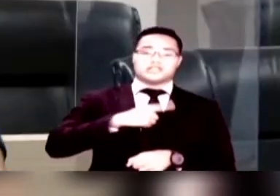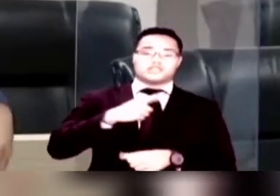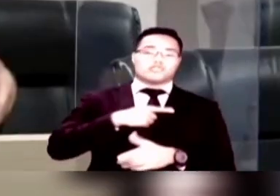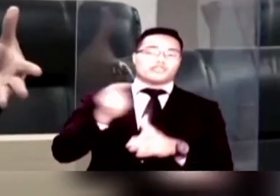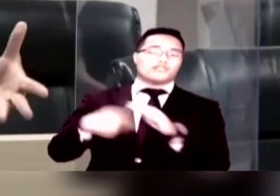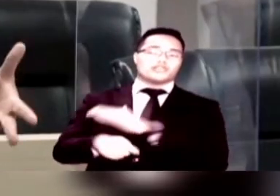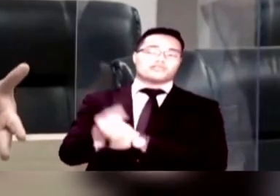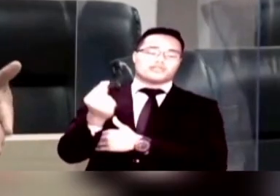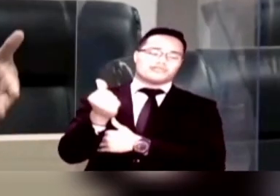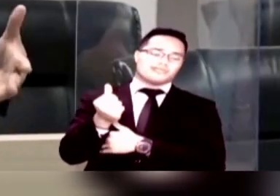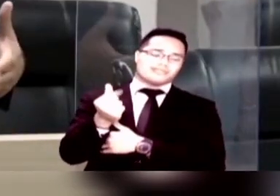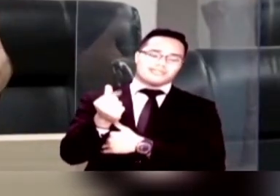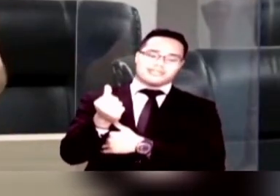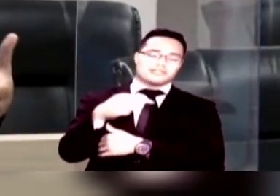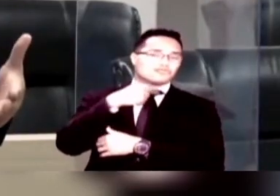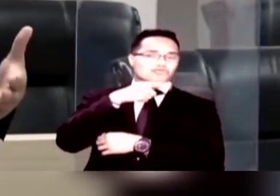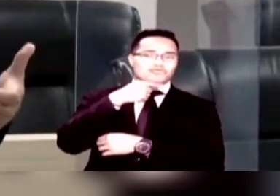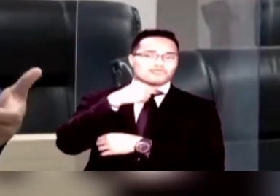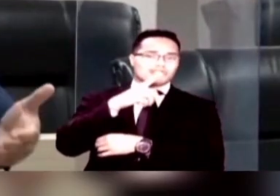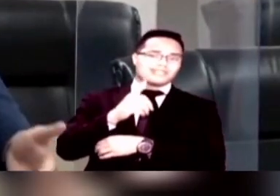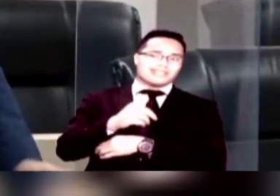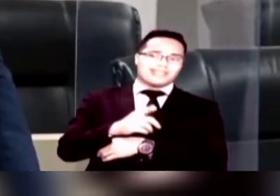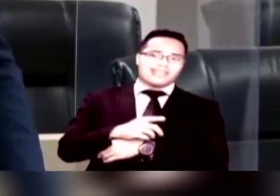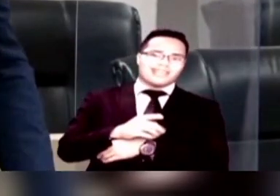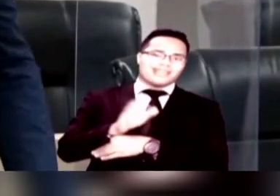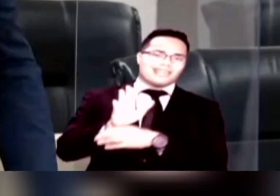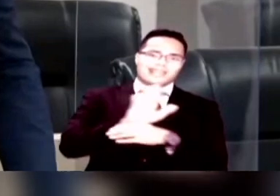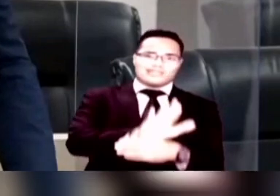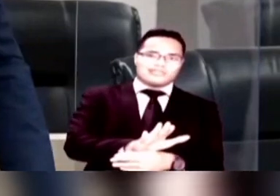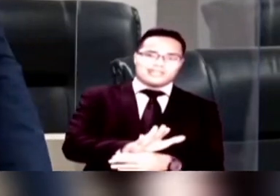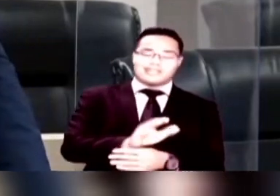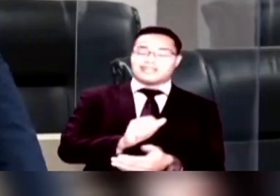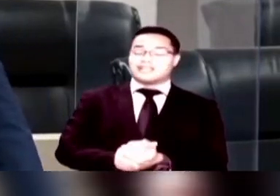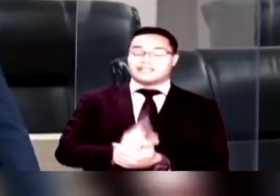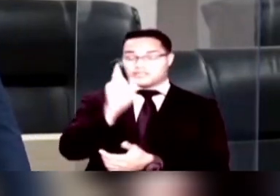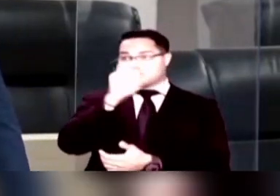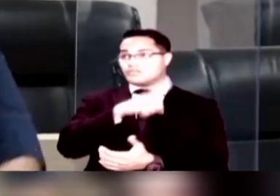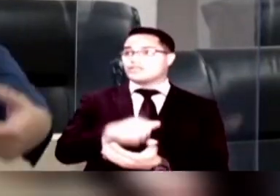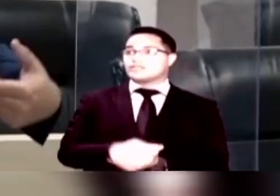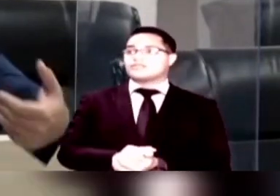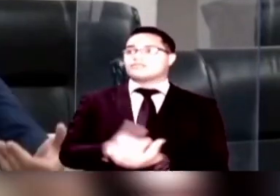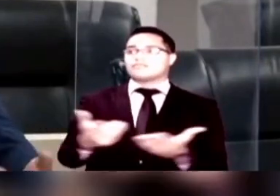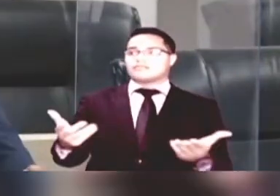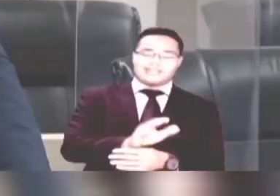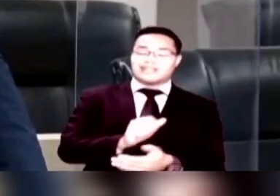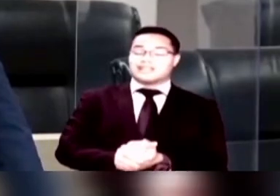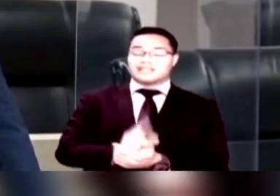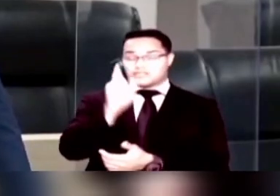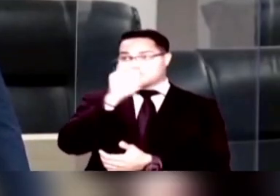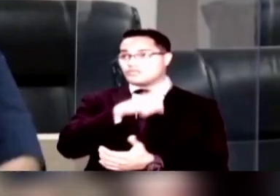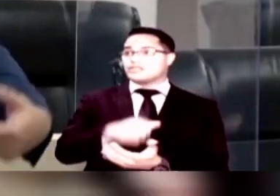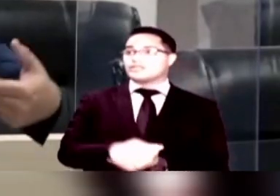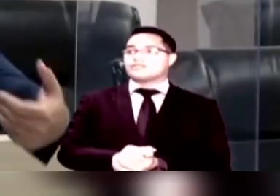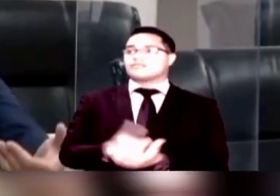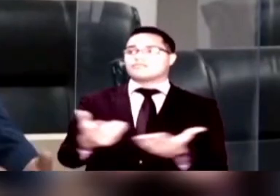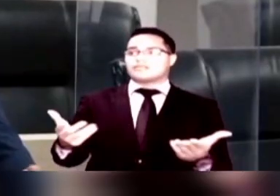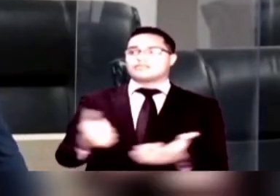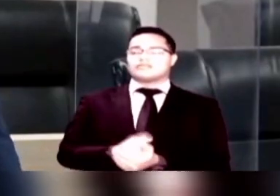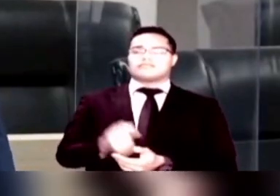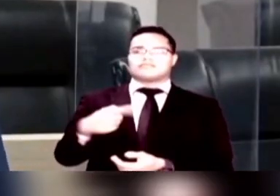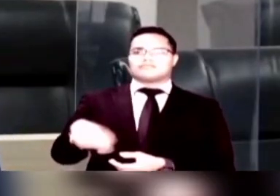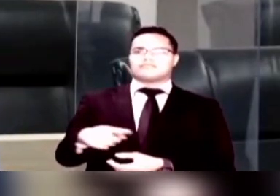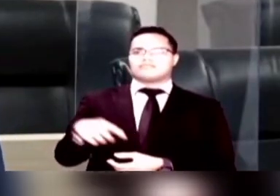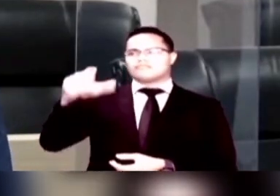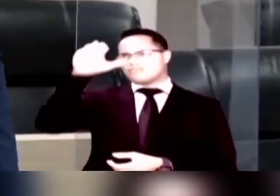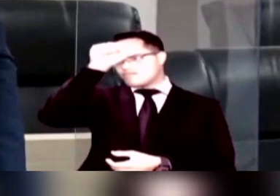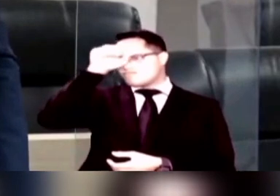Reginaldo do hospital relatou que a comissão parlamentar pcd só veio ajudar Nós aprendemos muito